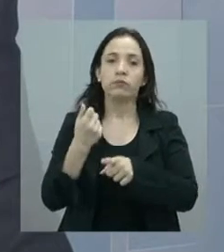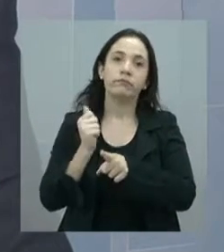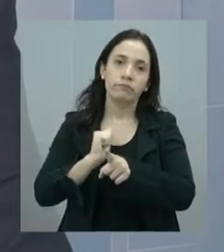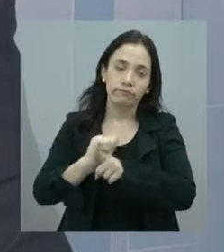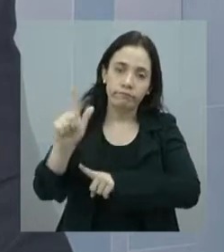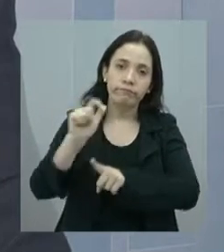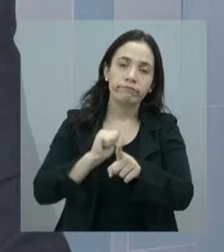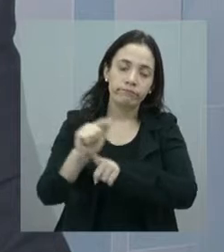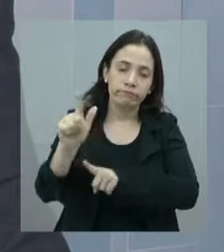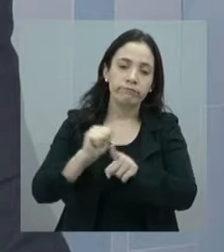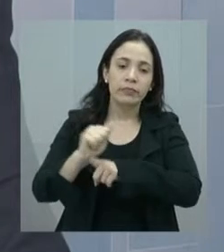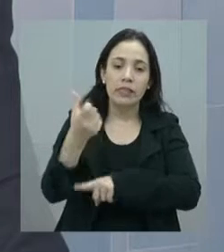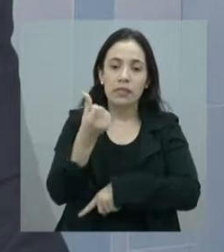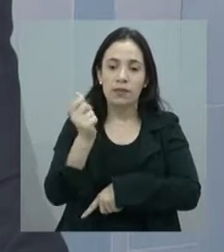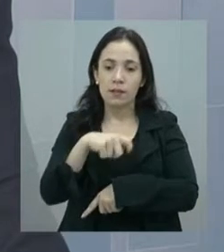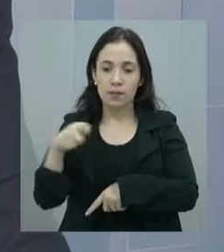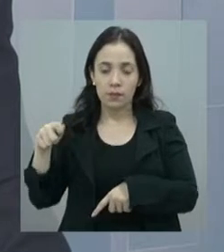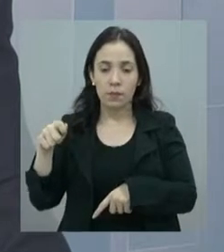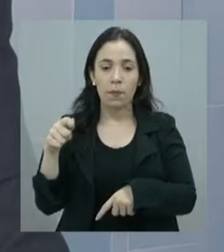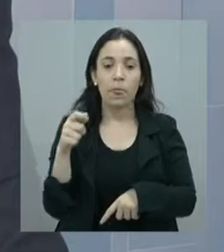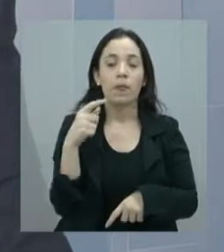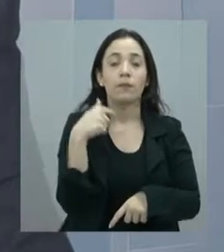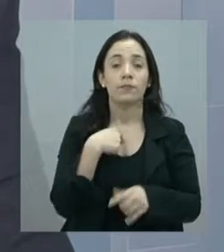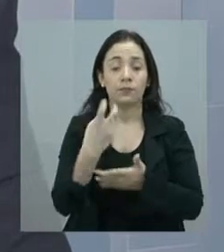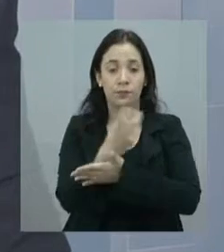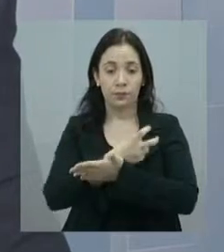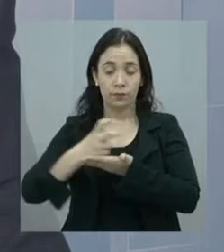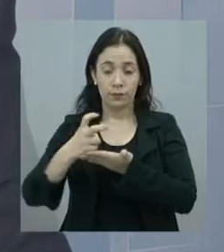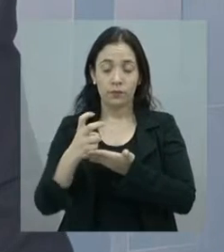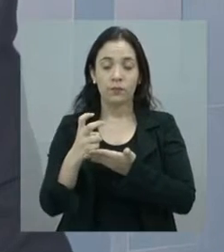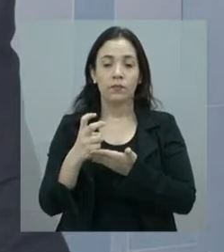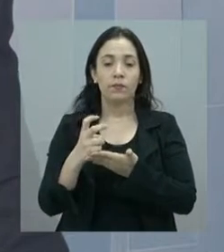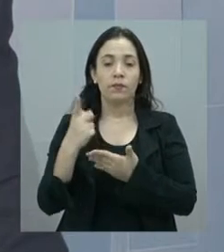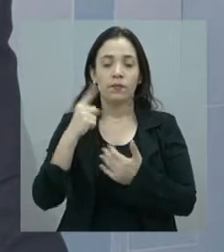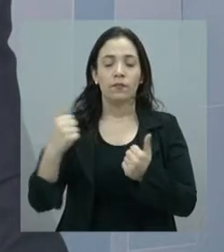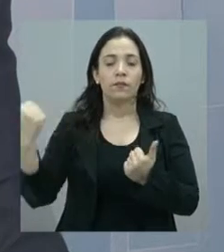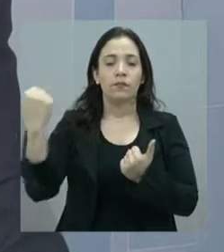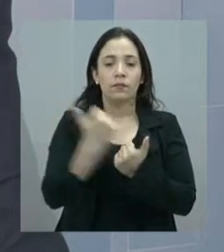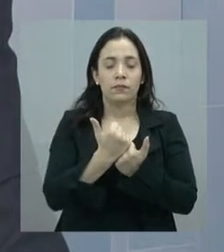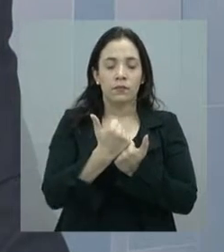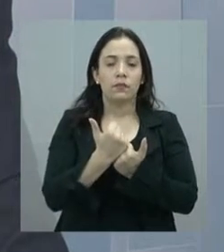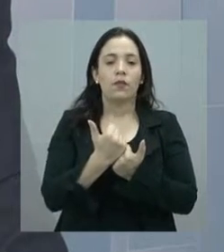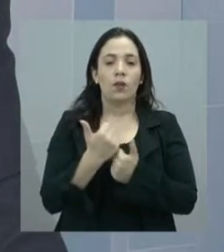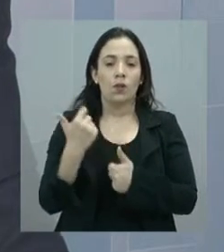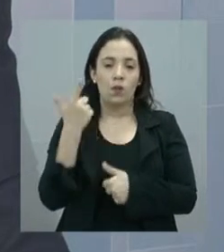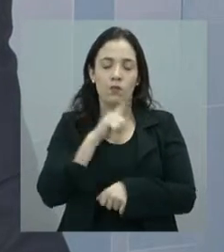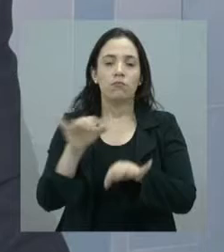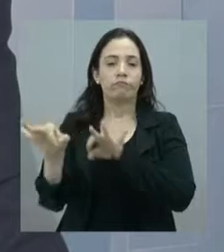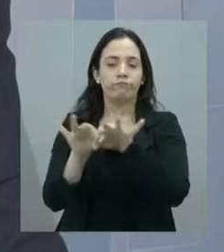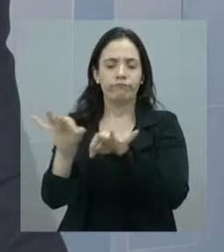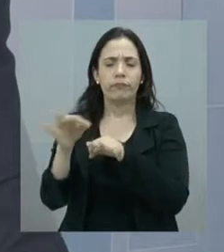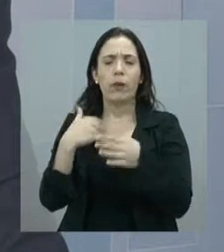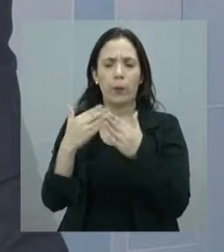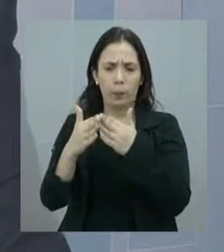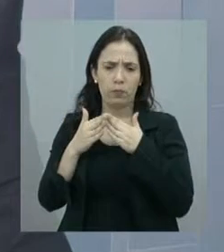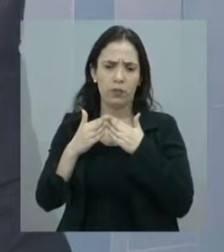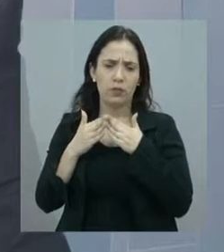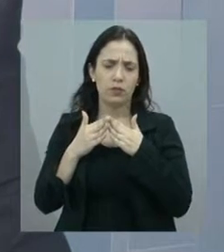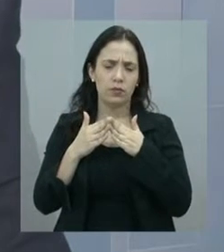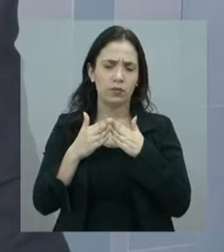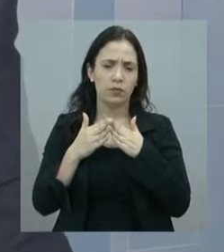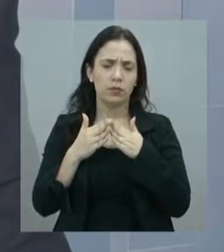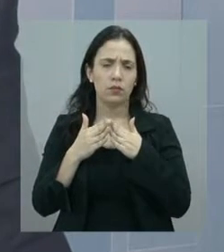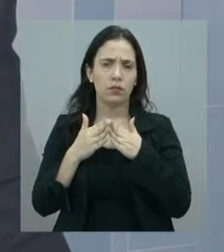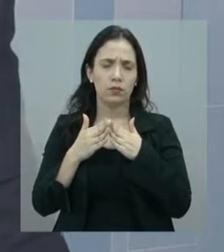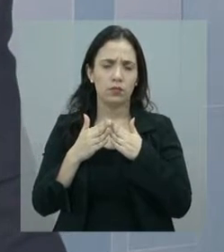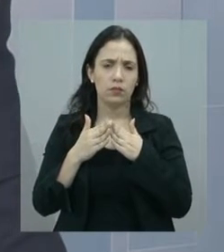meses. E quando foi na época que eu estava saindo, quem já recebeu o dinheiro foi já a outra gestão. Que eu pedi licença, né,